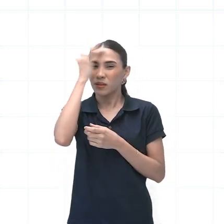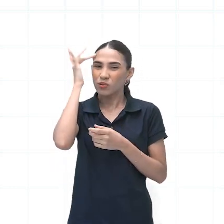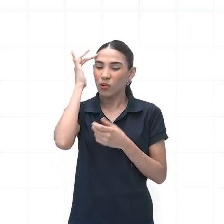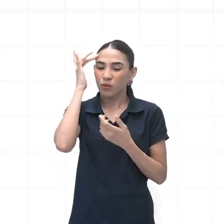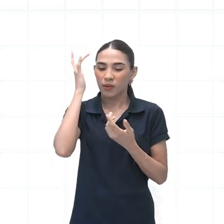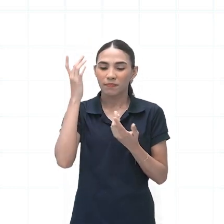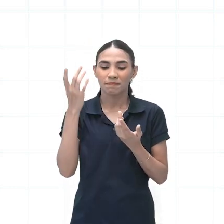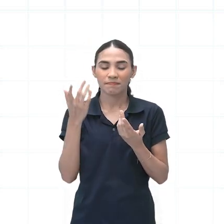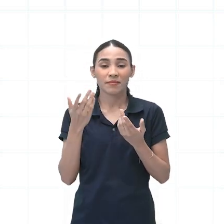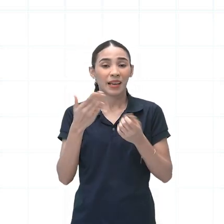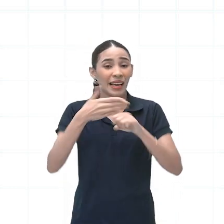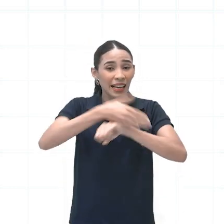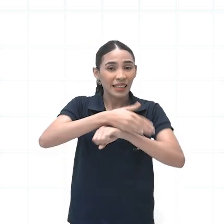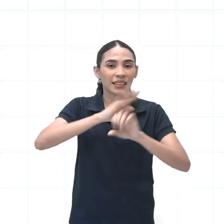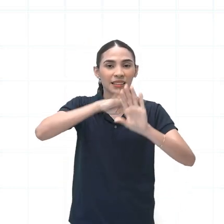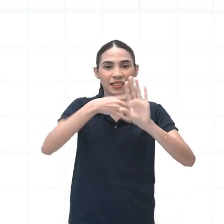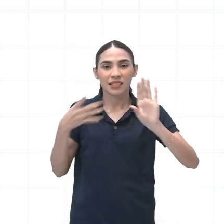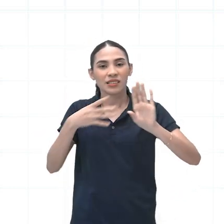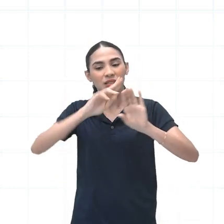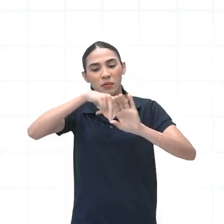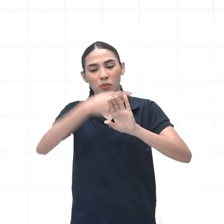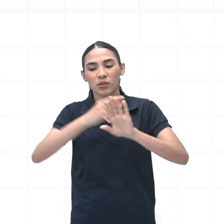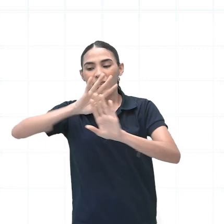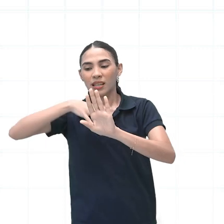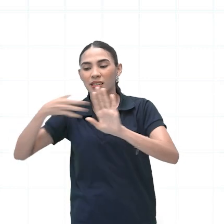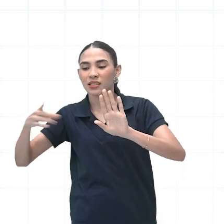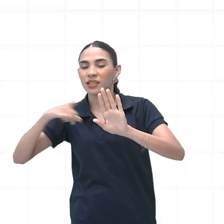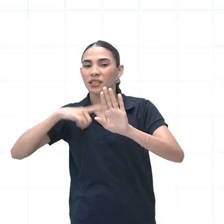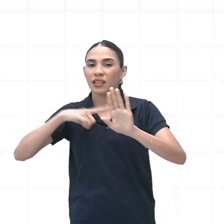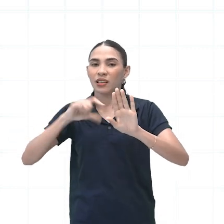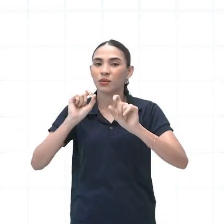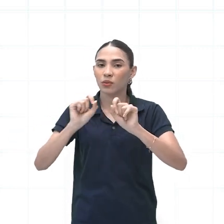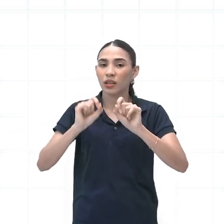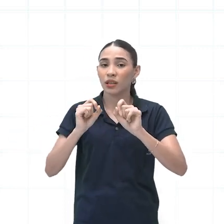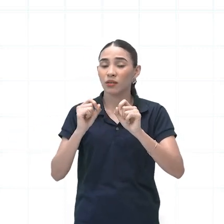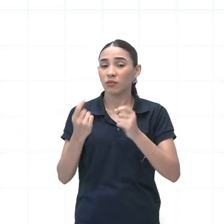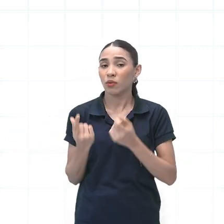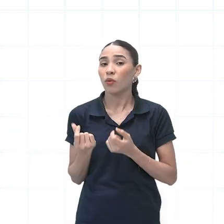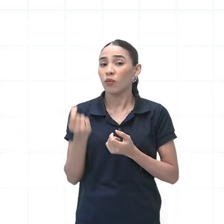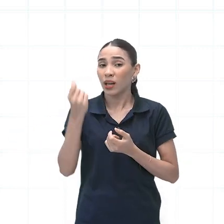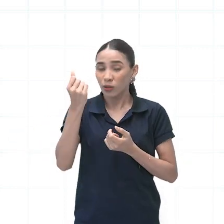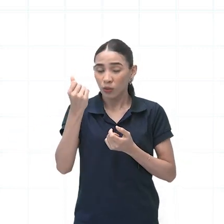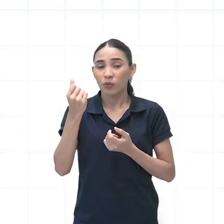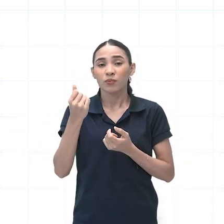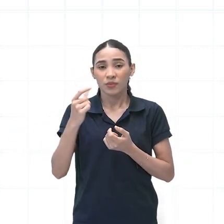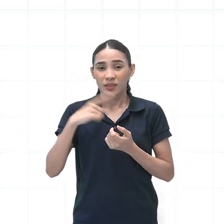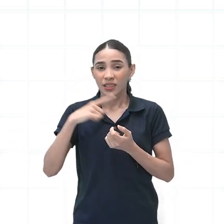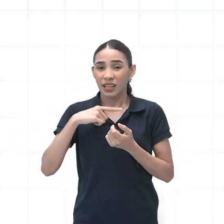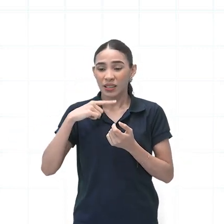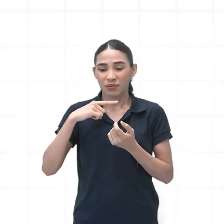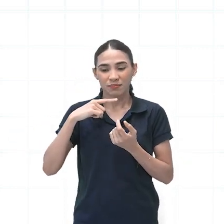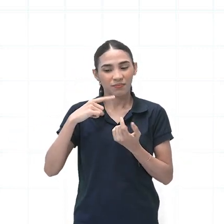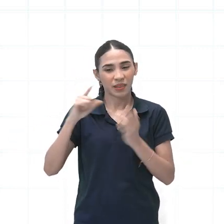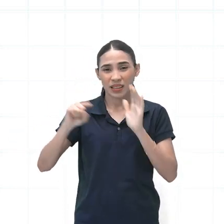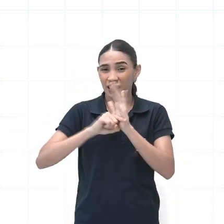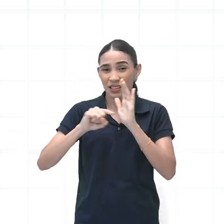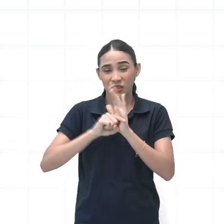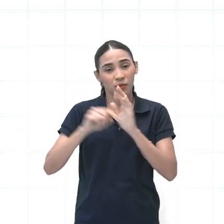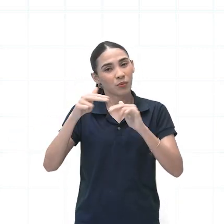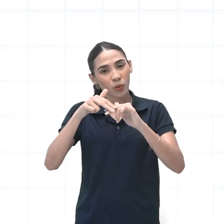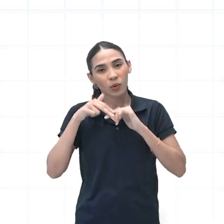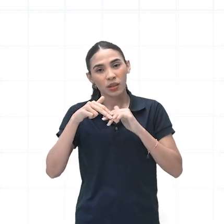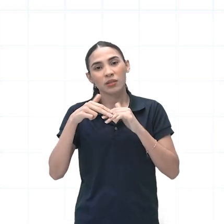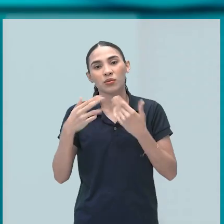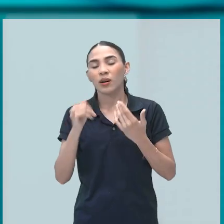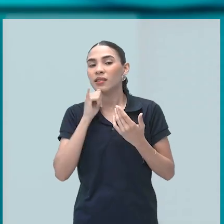acaba entrando para essa lista ela recebe um valor, ela tem uma conotação negativa, então por isso que